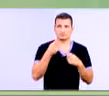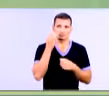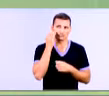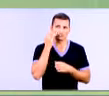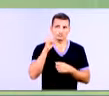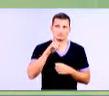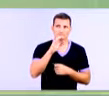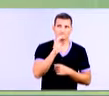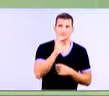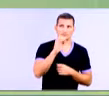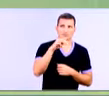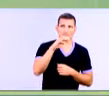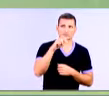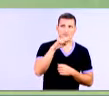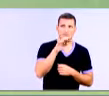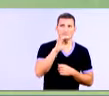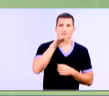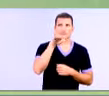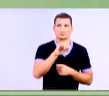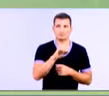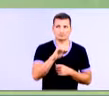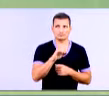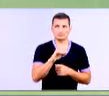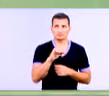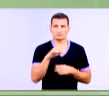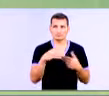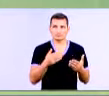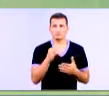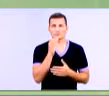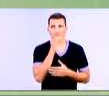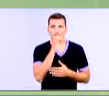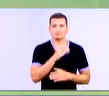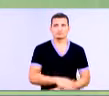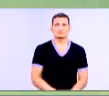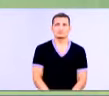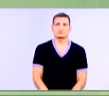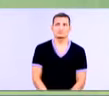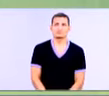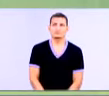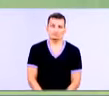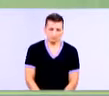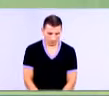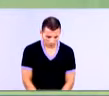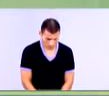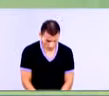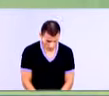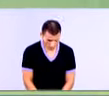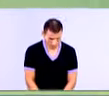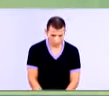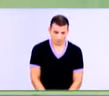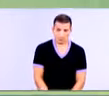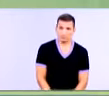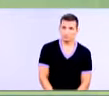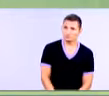deve ter visto bastante comentários na Visual G, então a gente vai passar bem rapidinho isso aqui, né? Para que serve o comentário? É